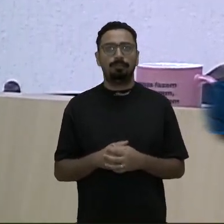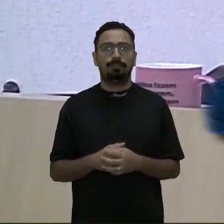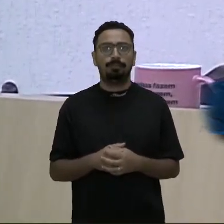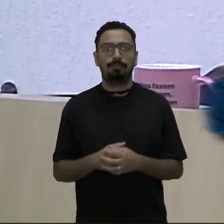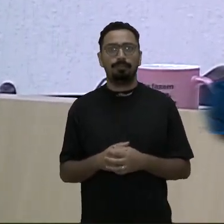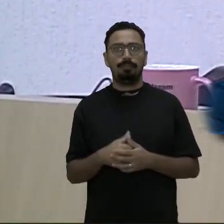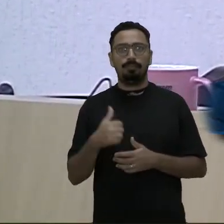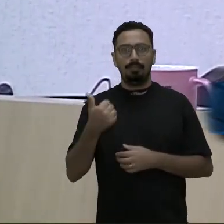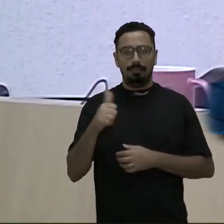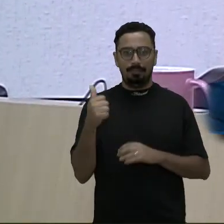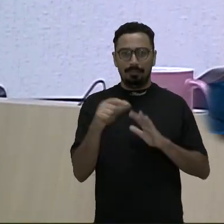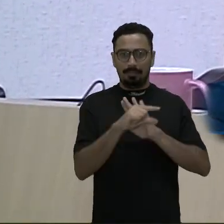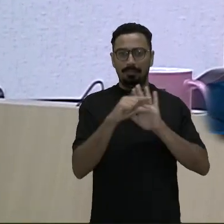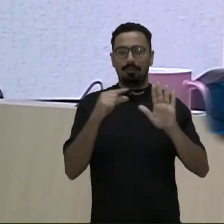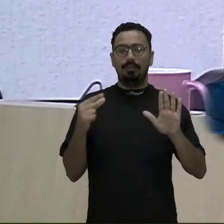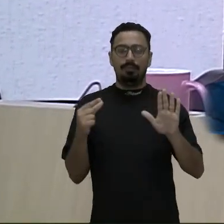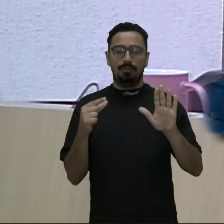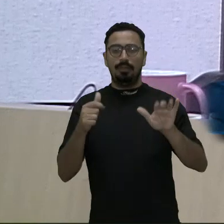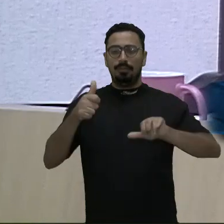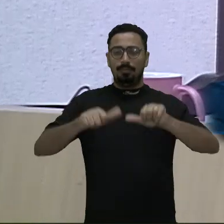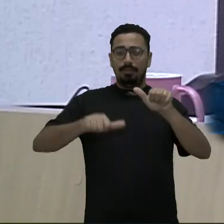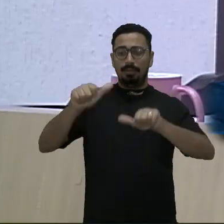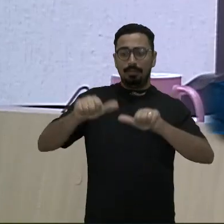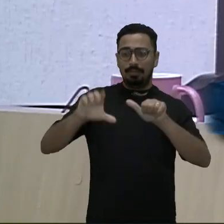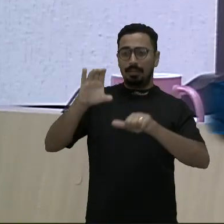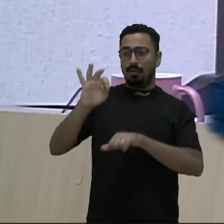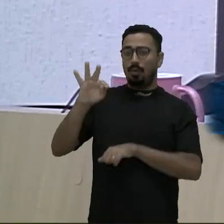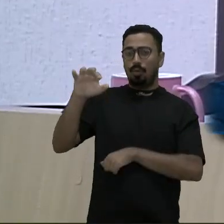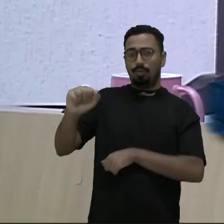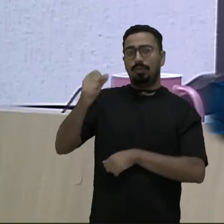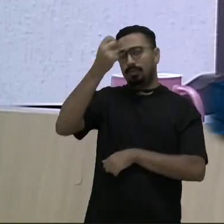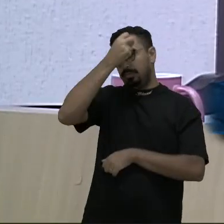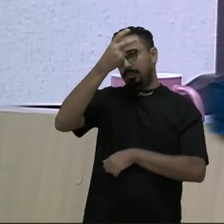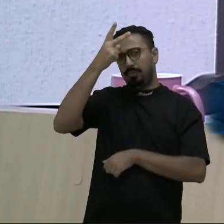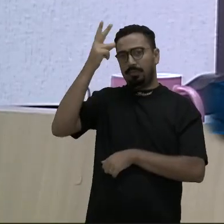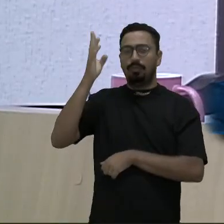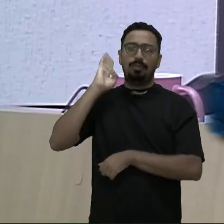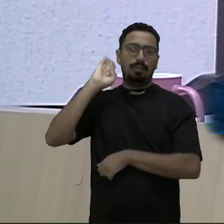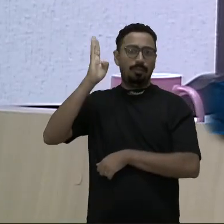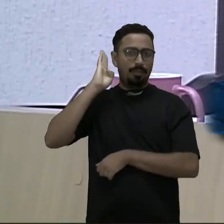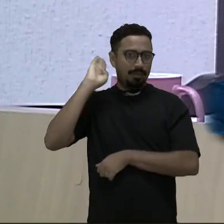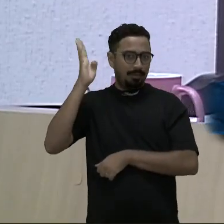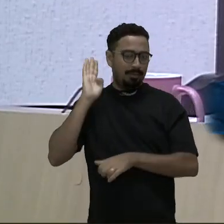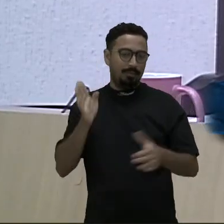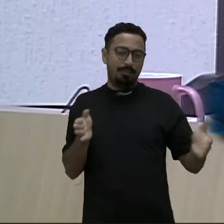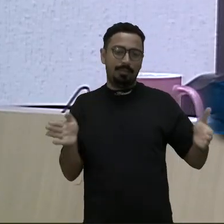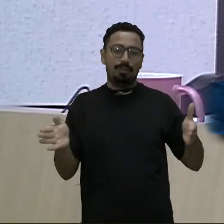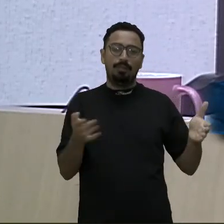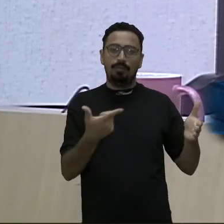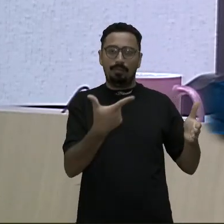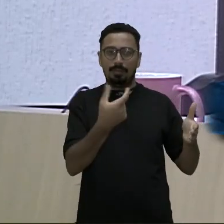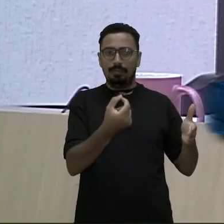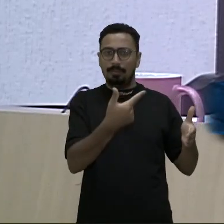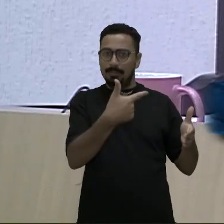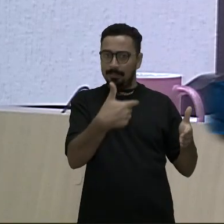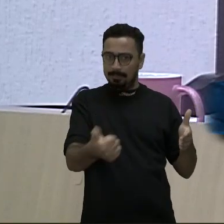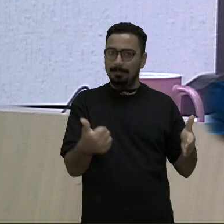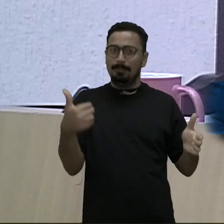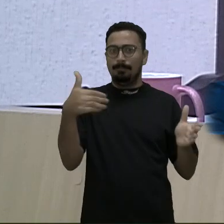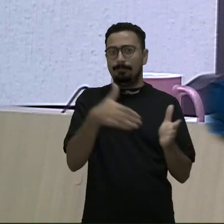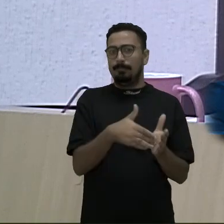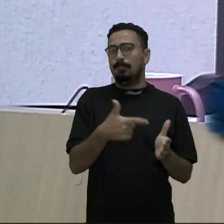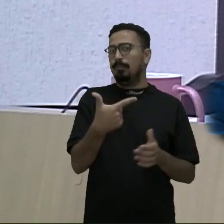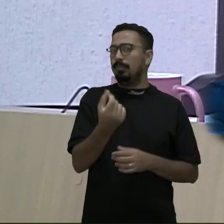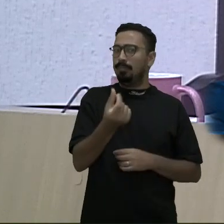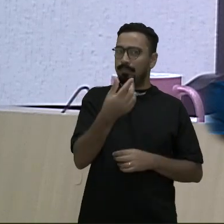Item 1. Julgamento das contas do prefeito municipal de Taubaté referente ao exercício de 2021. O Tribunal de